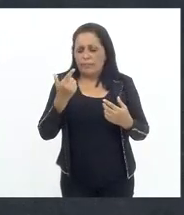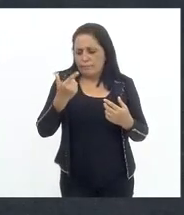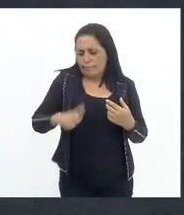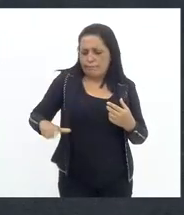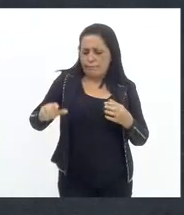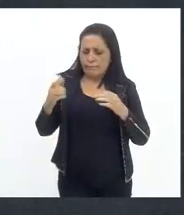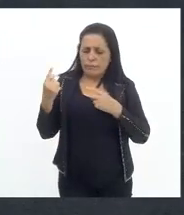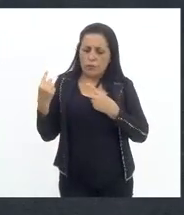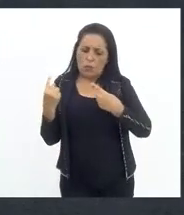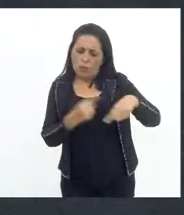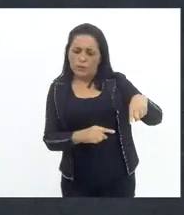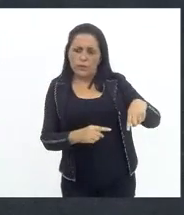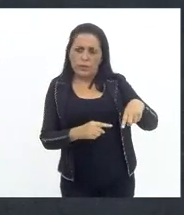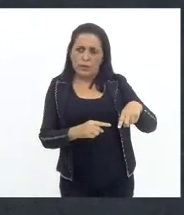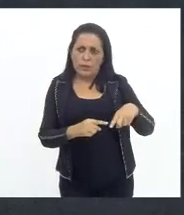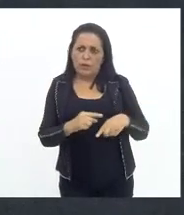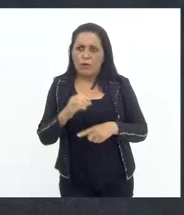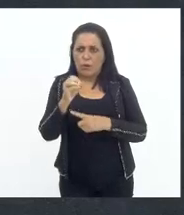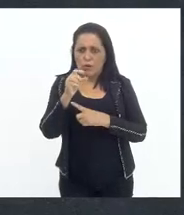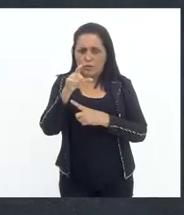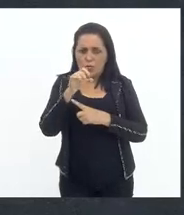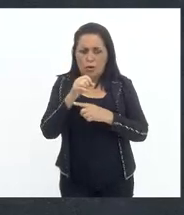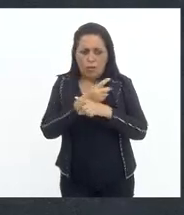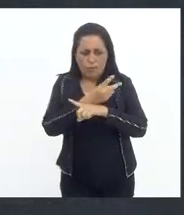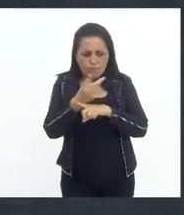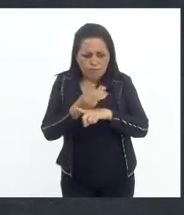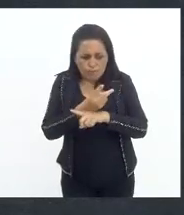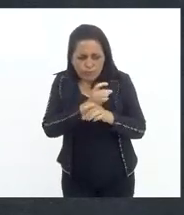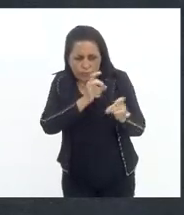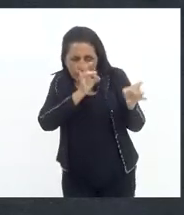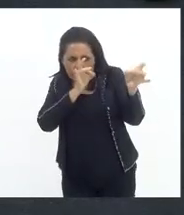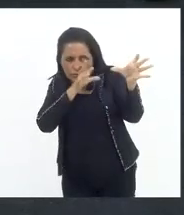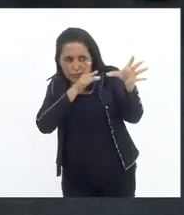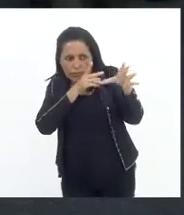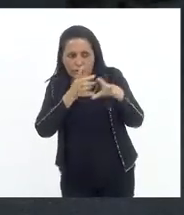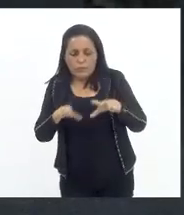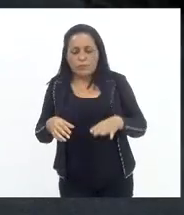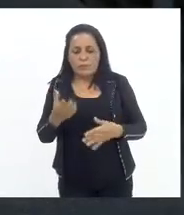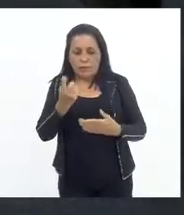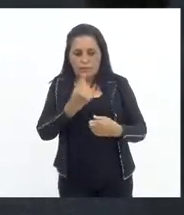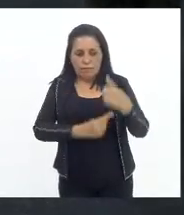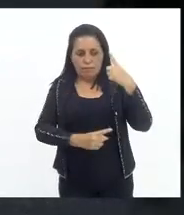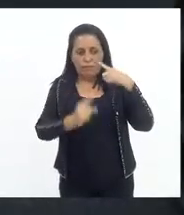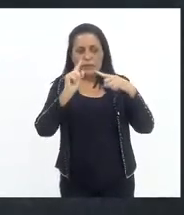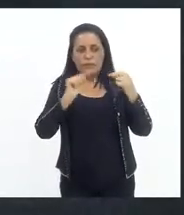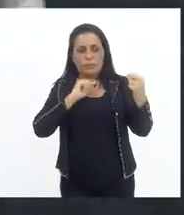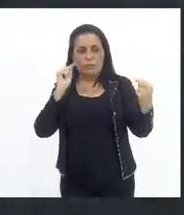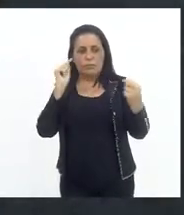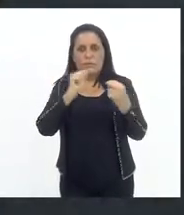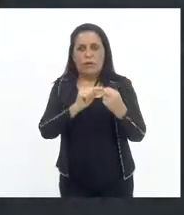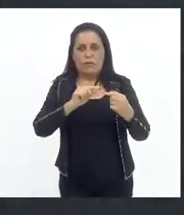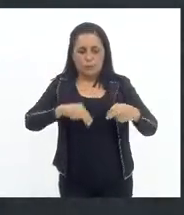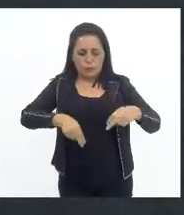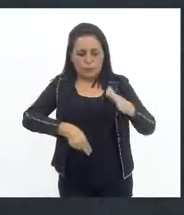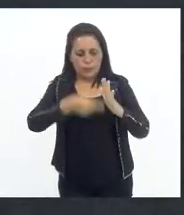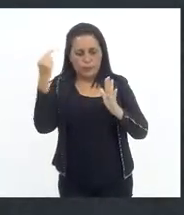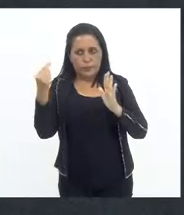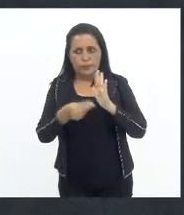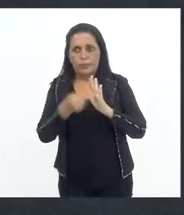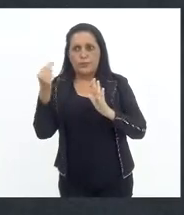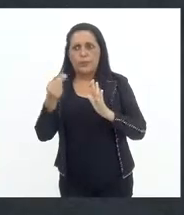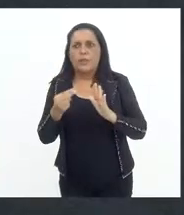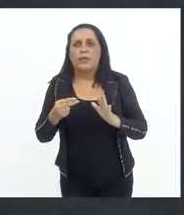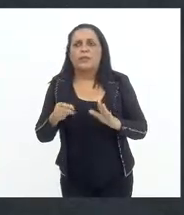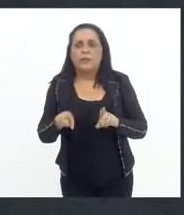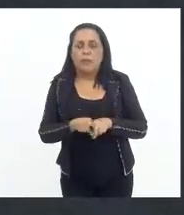caça, mas também da fartura, dos passos certeiros e do alvo cirúrgico. Pouco antes do seu desempenho